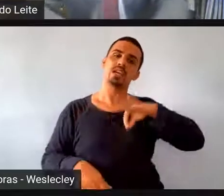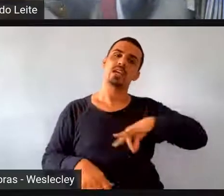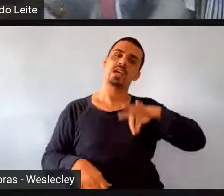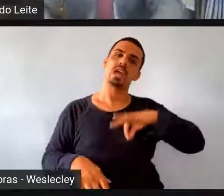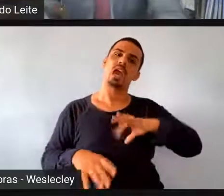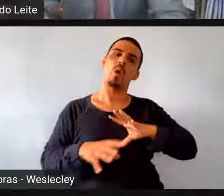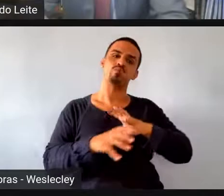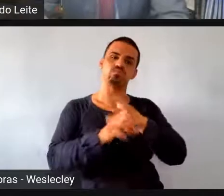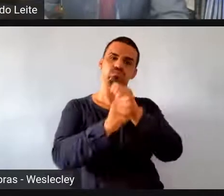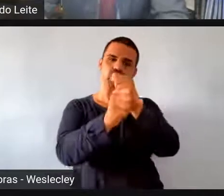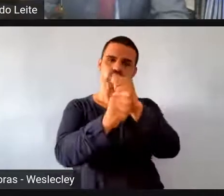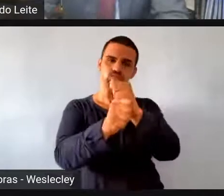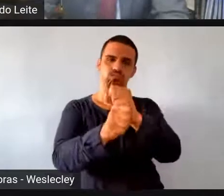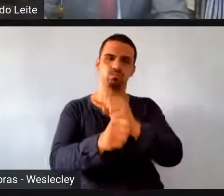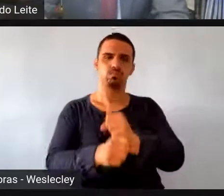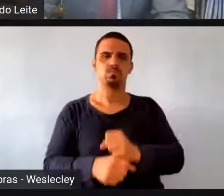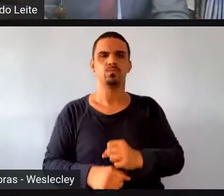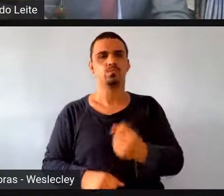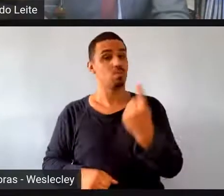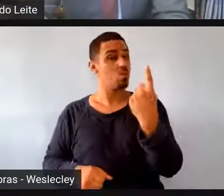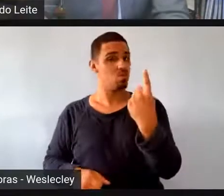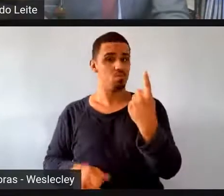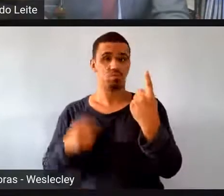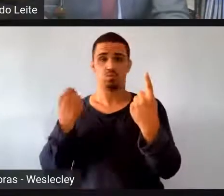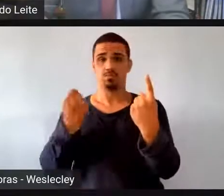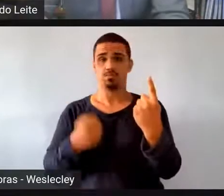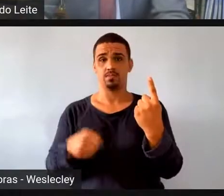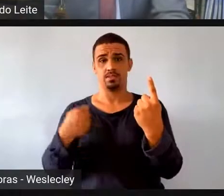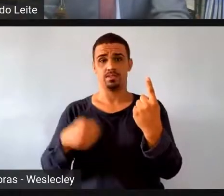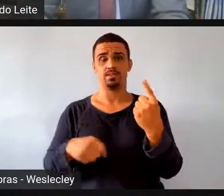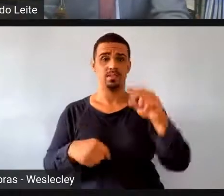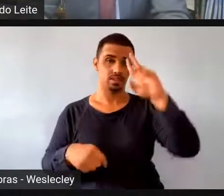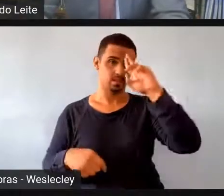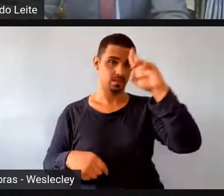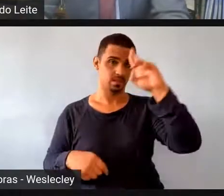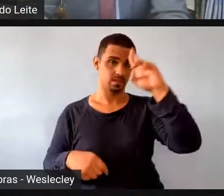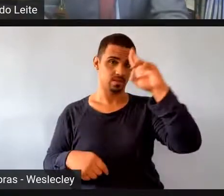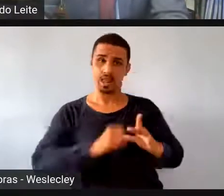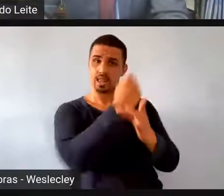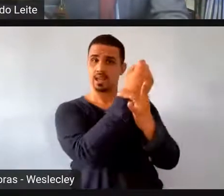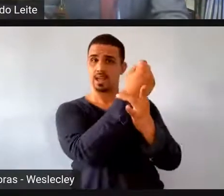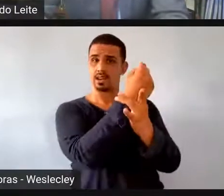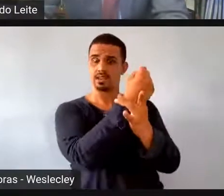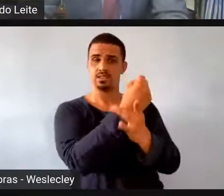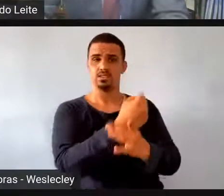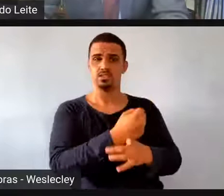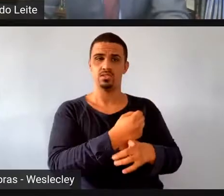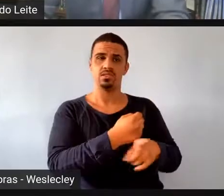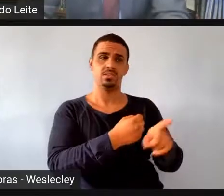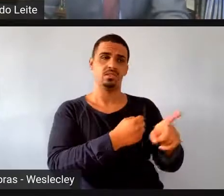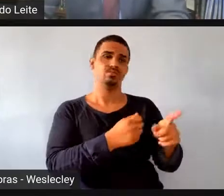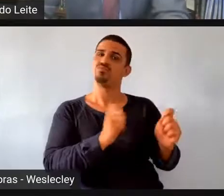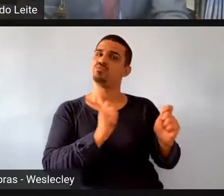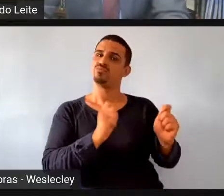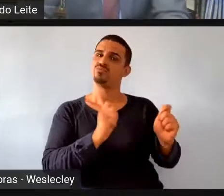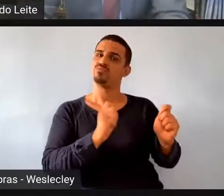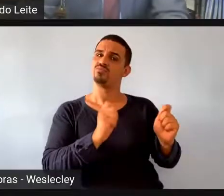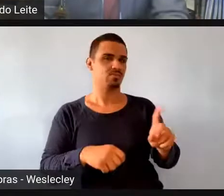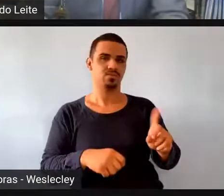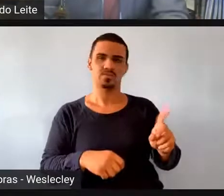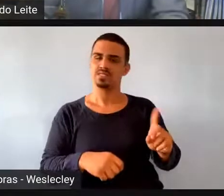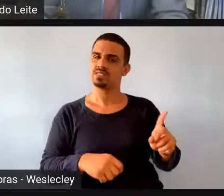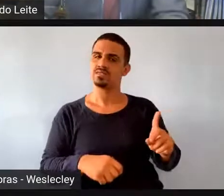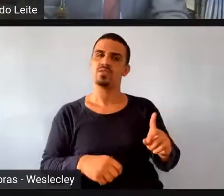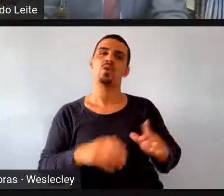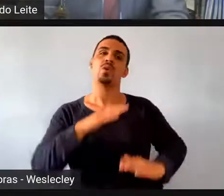do doador, basta você conseguir um, e ele é o seu patrono e ele te garante. Isso não pode ser possível. Entendeu? O teto tem que ser tal